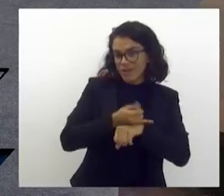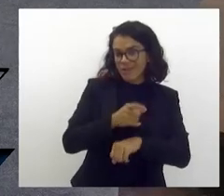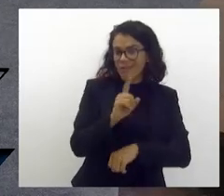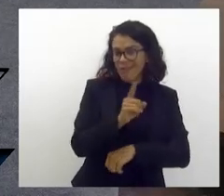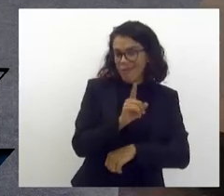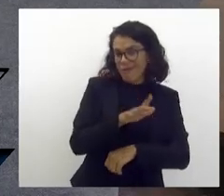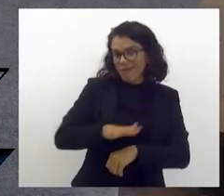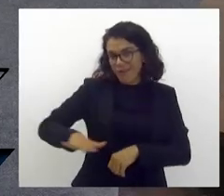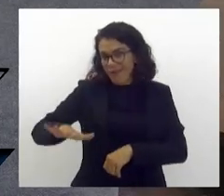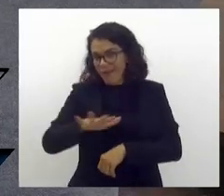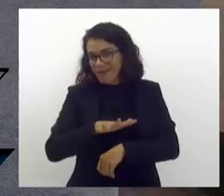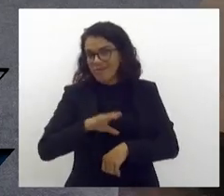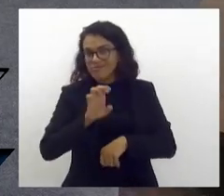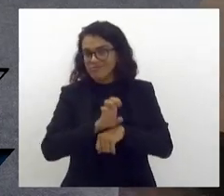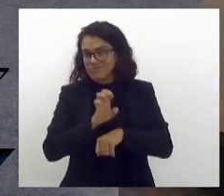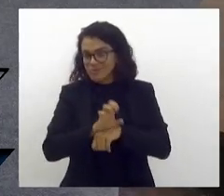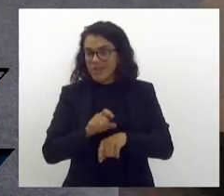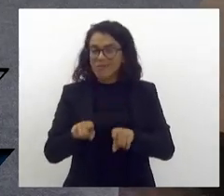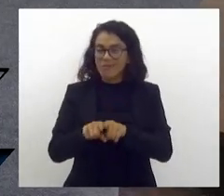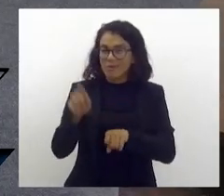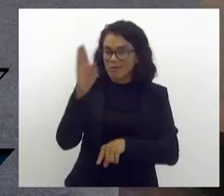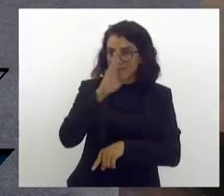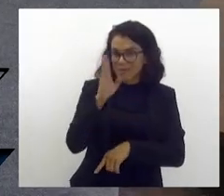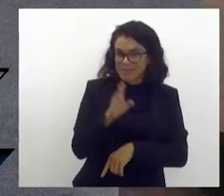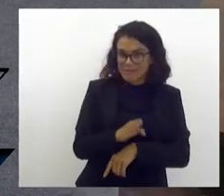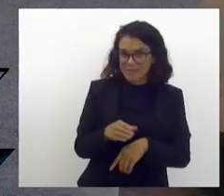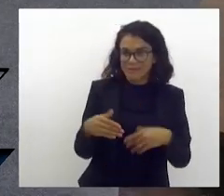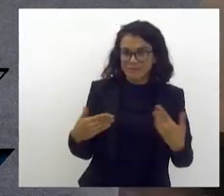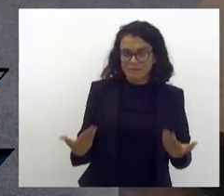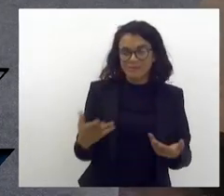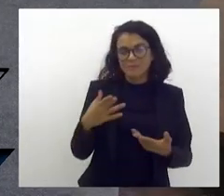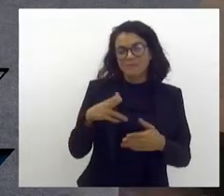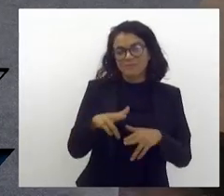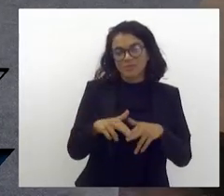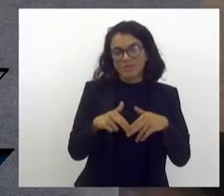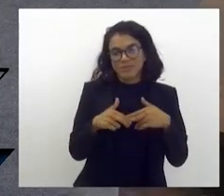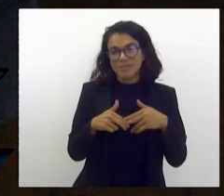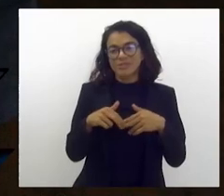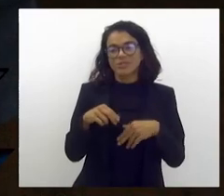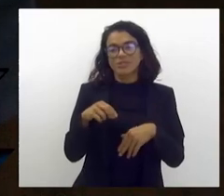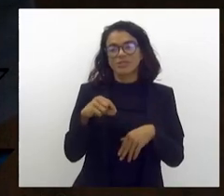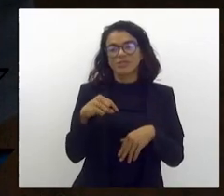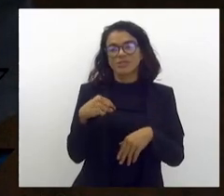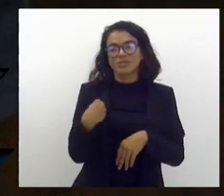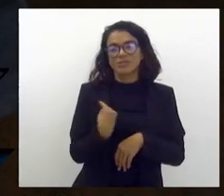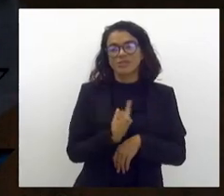da região, do Estado e do Brasil. Então, nós temos